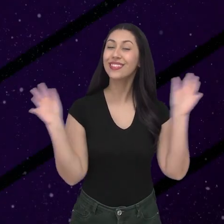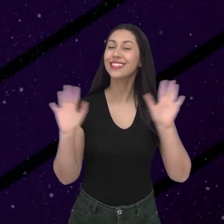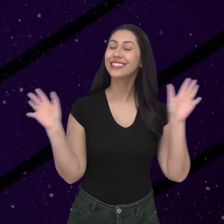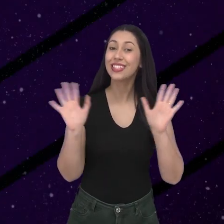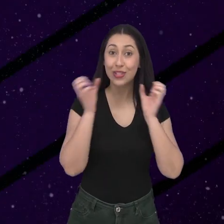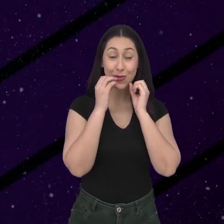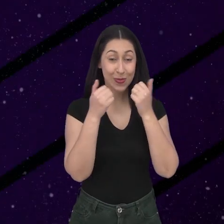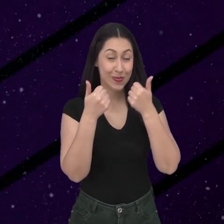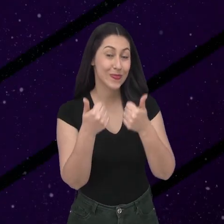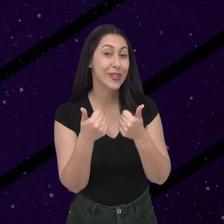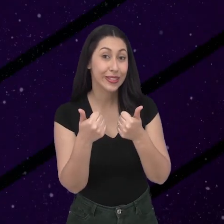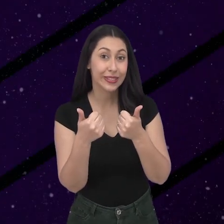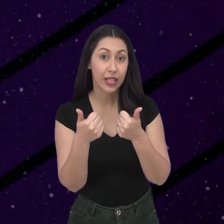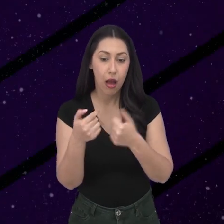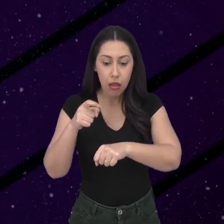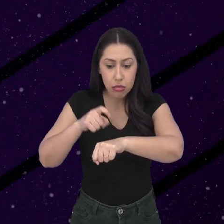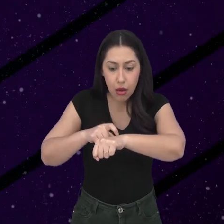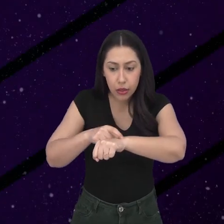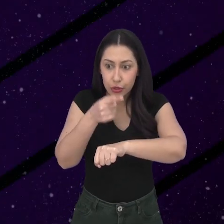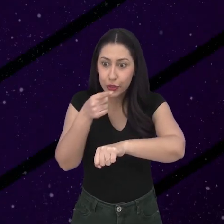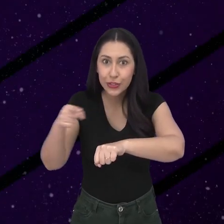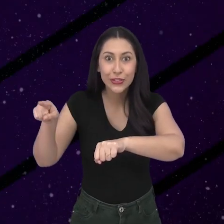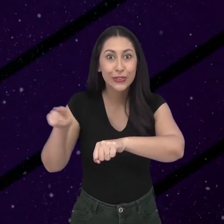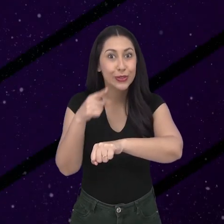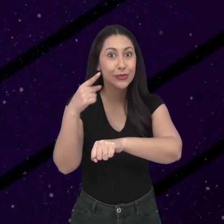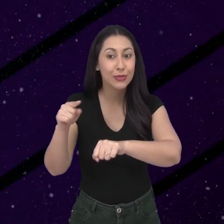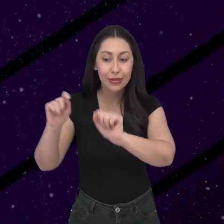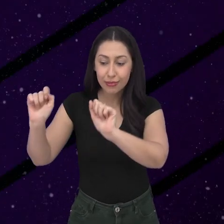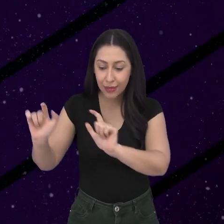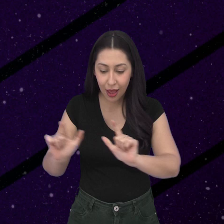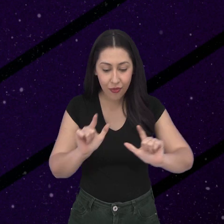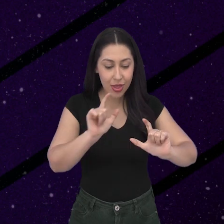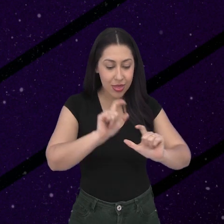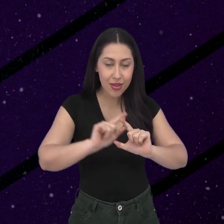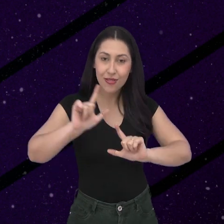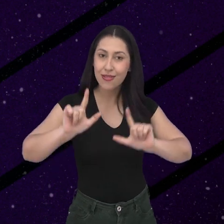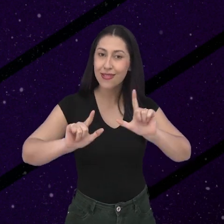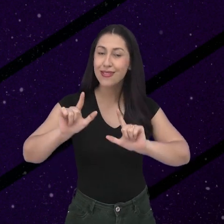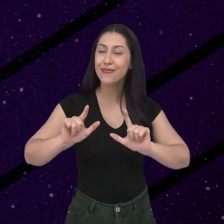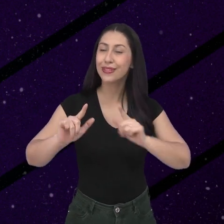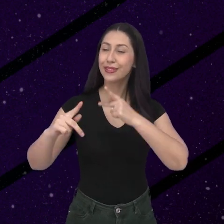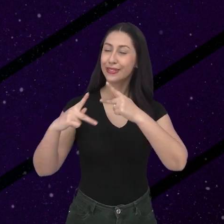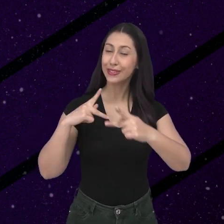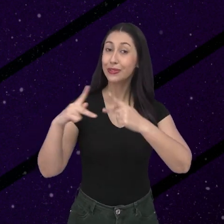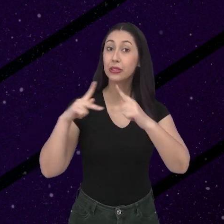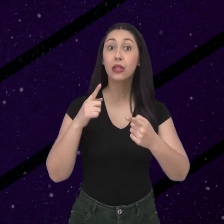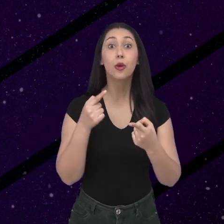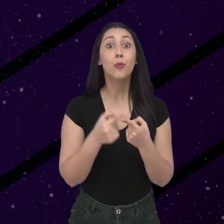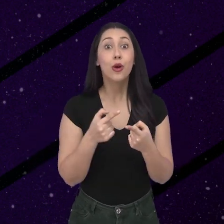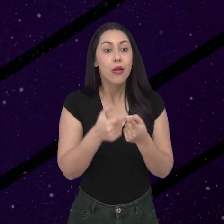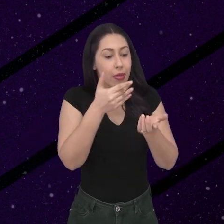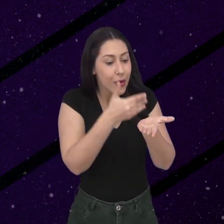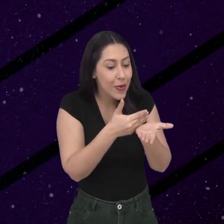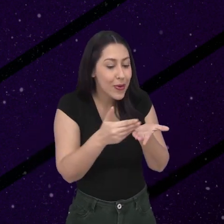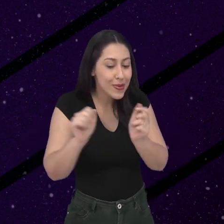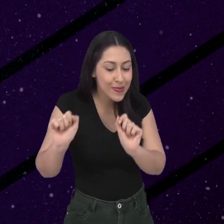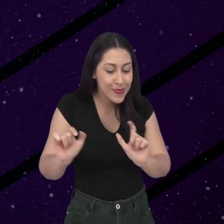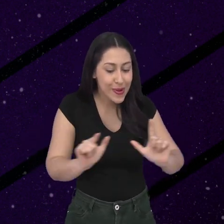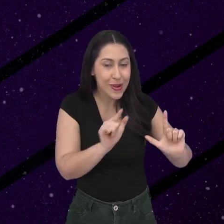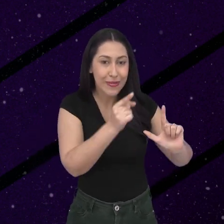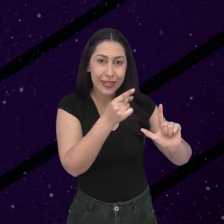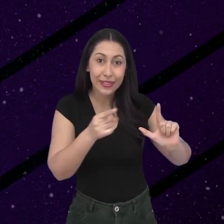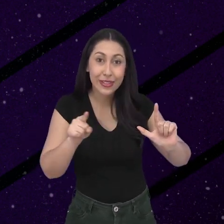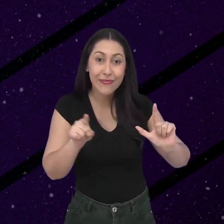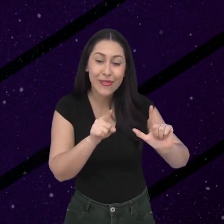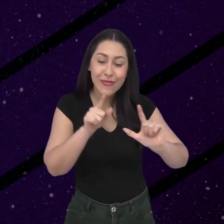E aí, pessoal, tudo bem? Tá na hora de música na programação da TV Câmara de São José dos Campos, porque tá começando o Sobe o Som, o